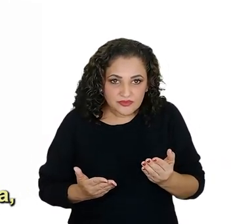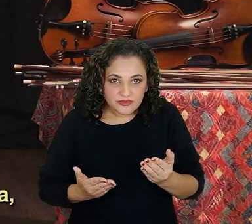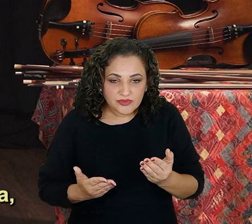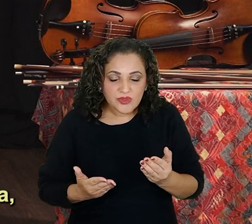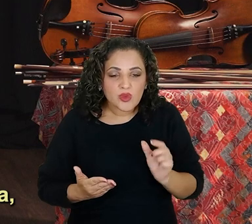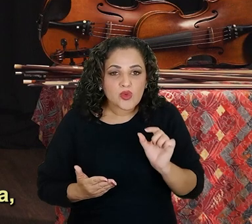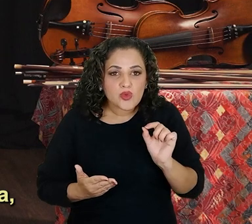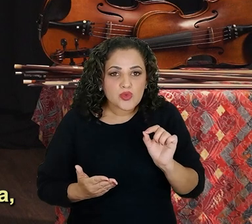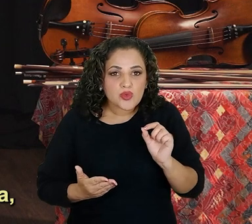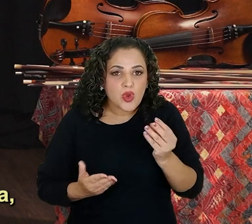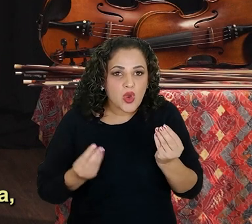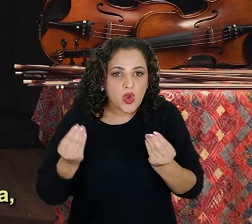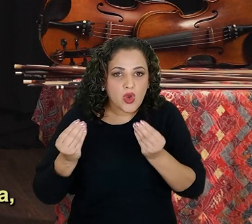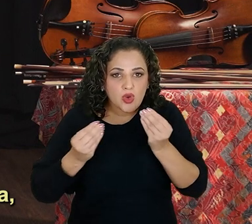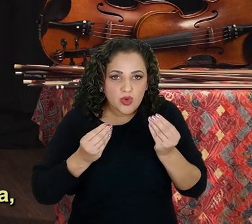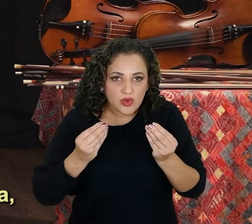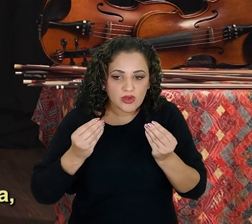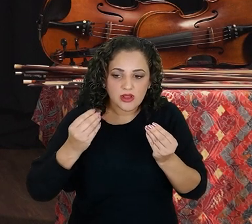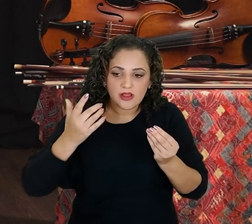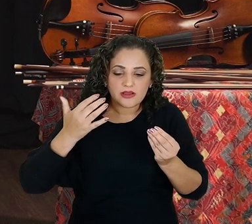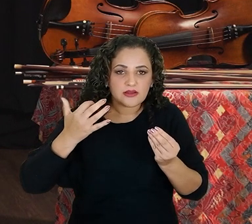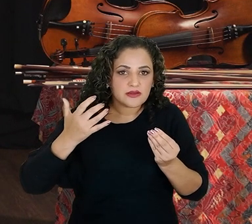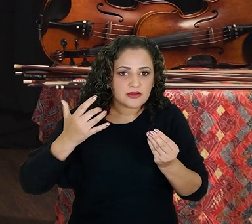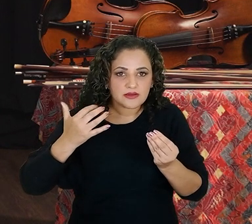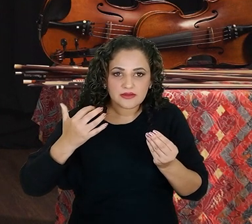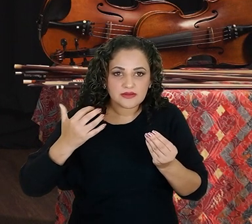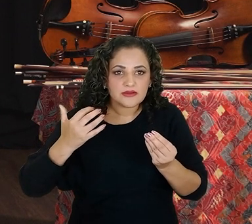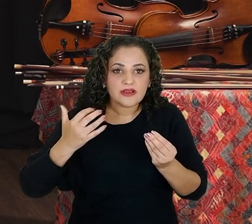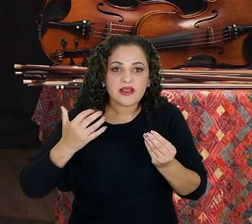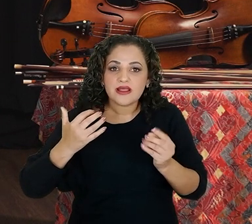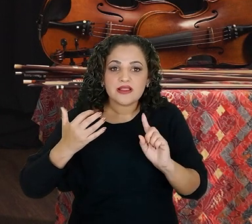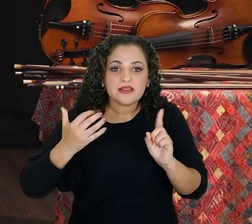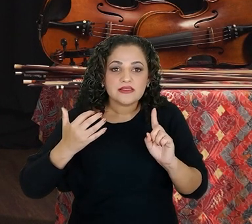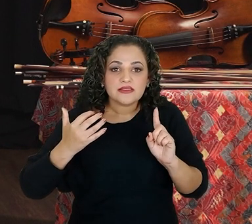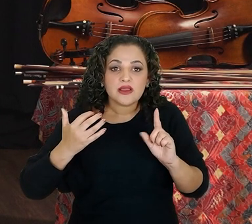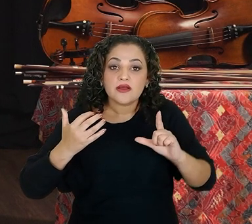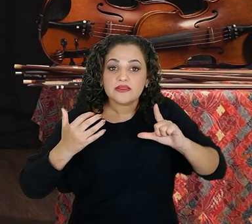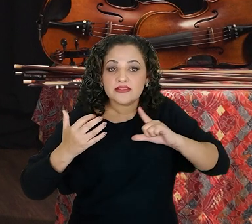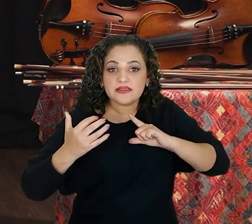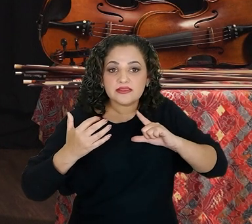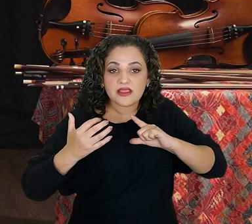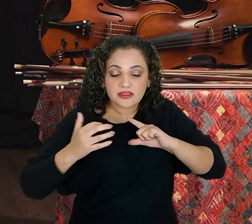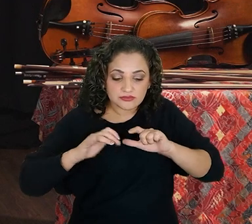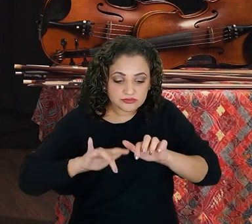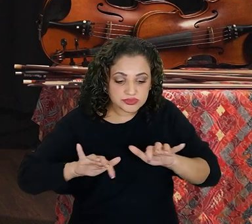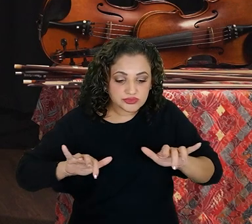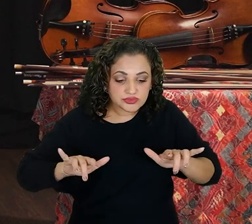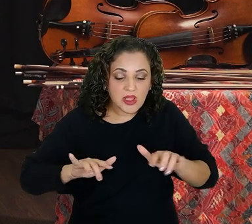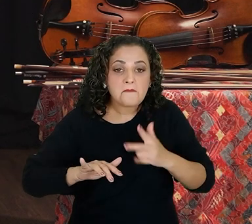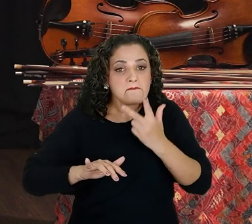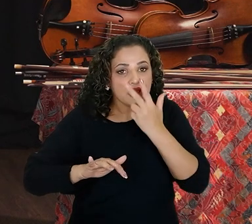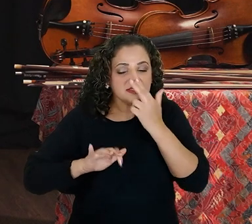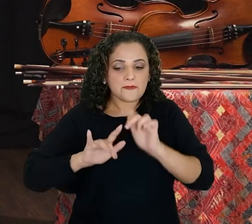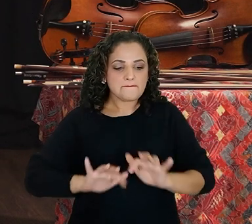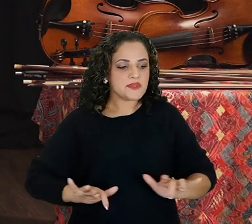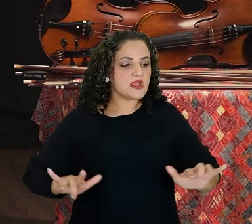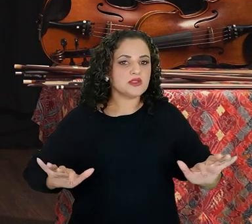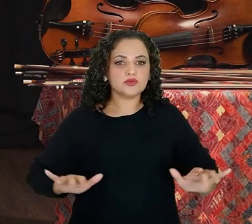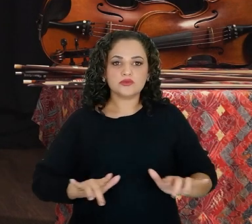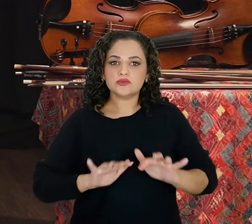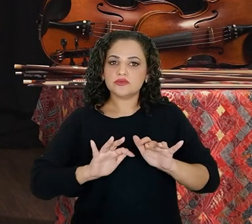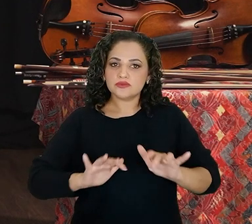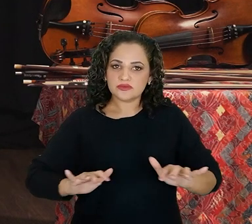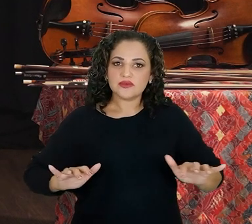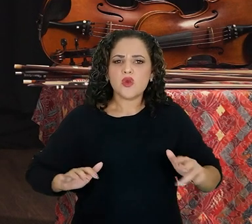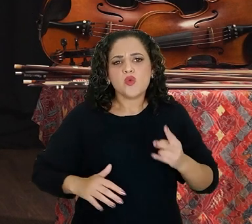né e em vez de apertar direto na corda ele tem teclas que é como se fosse um piano mesmo ele tem teclas